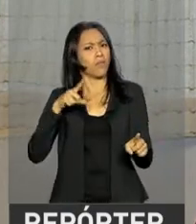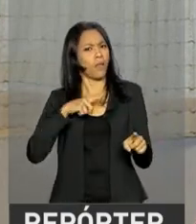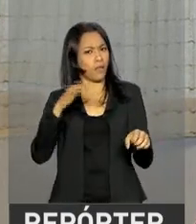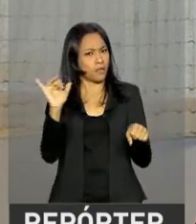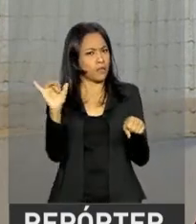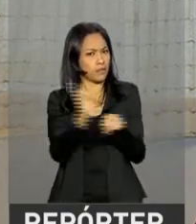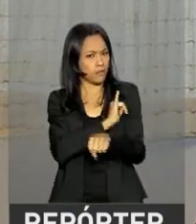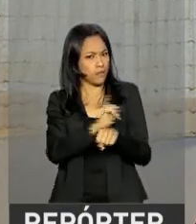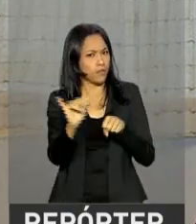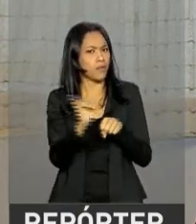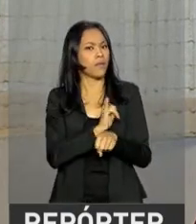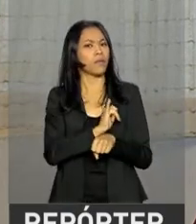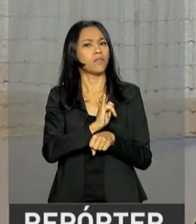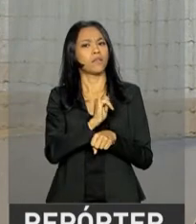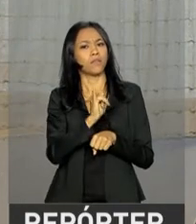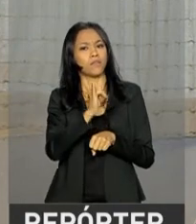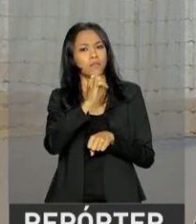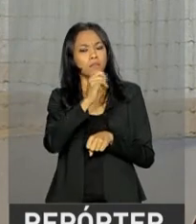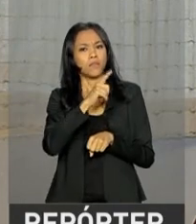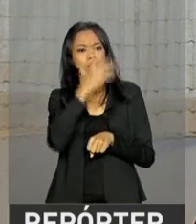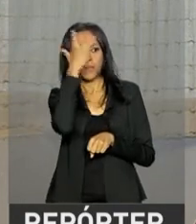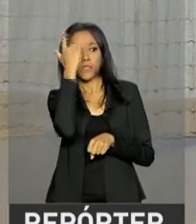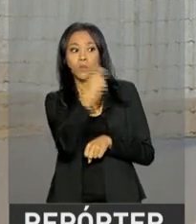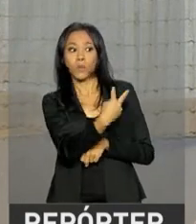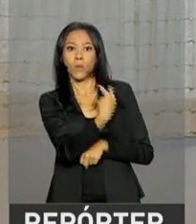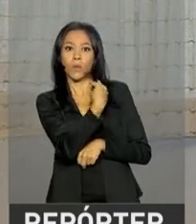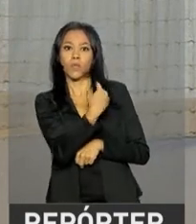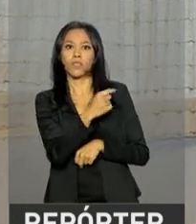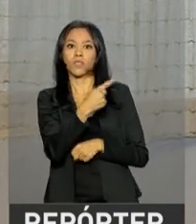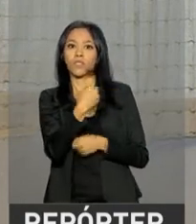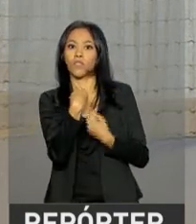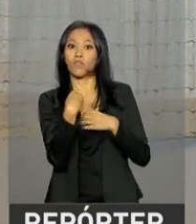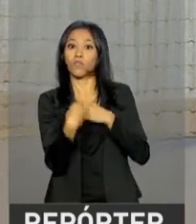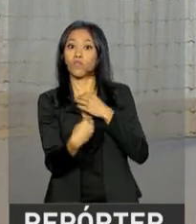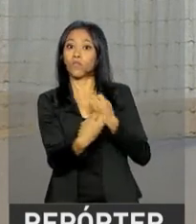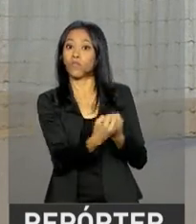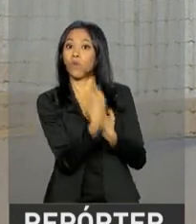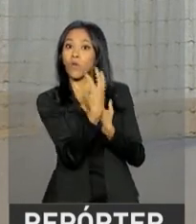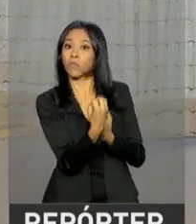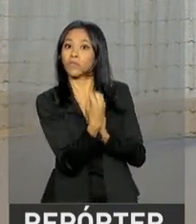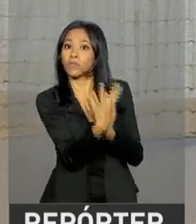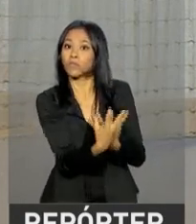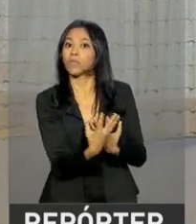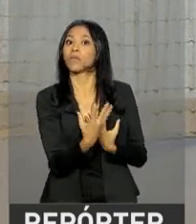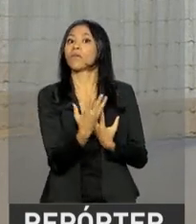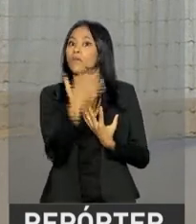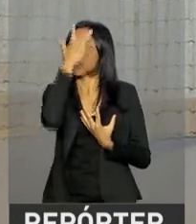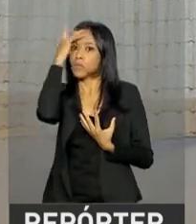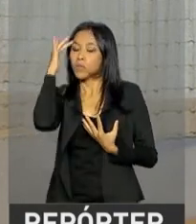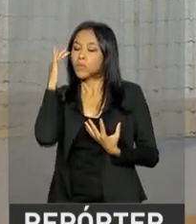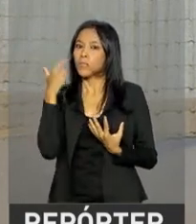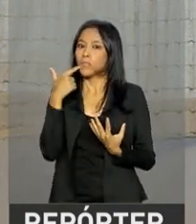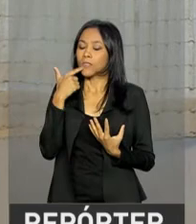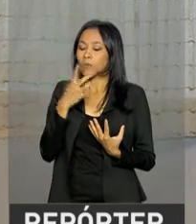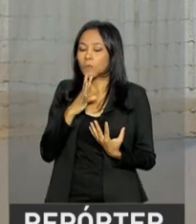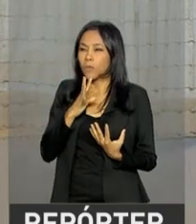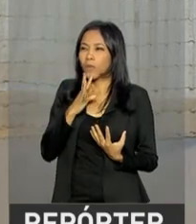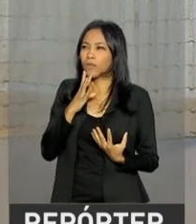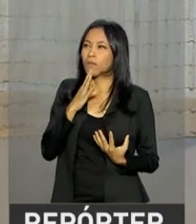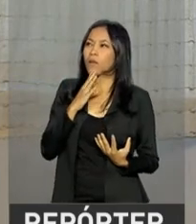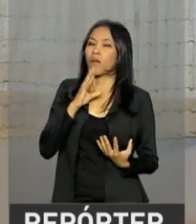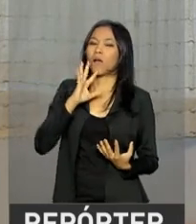existem pessoas e é informação principalmente que a informação faz com que as pessoas tenham conhecimento